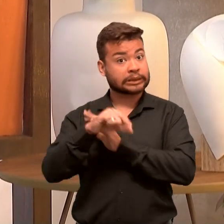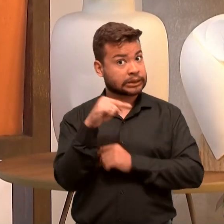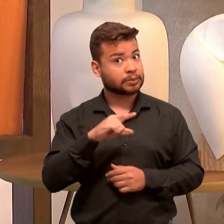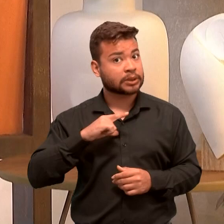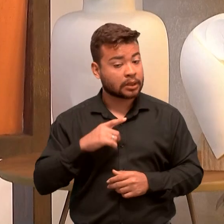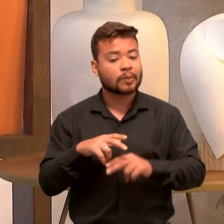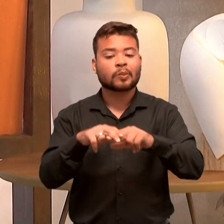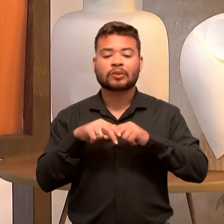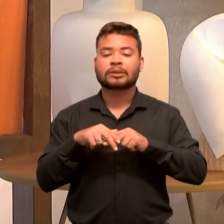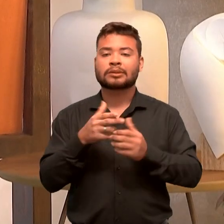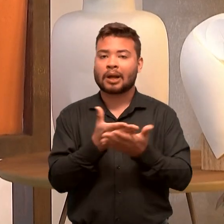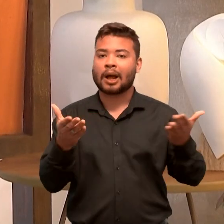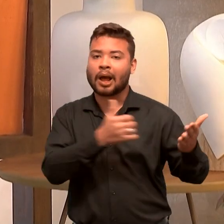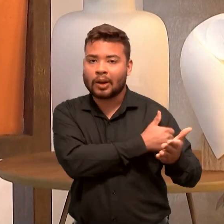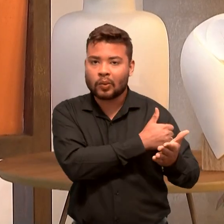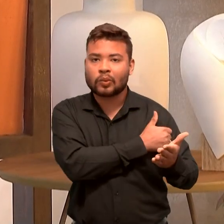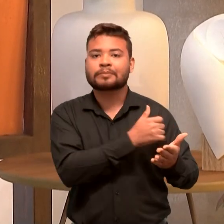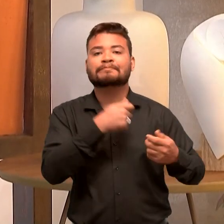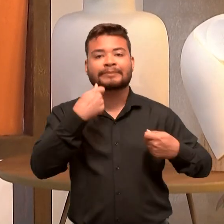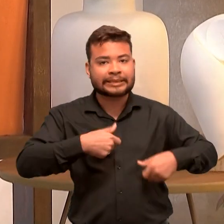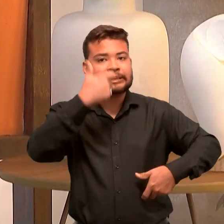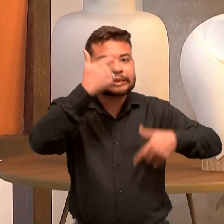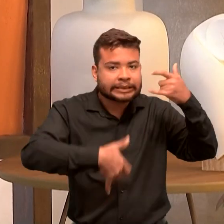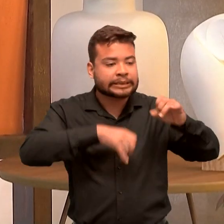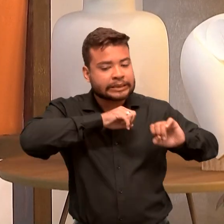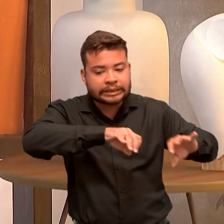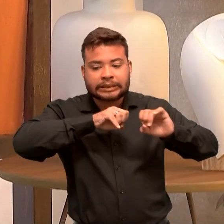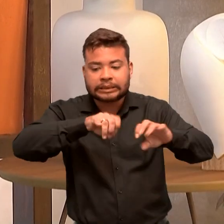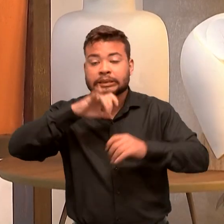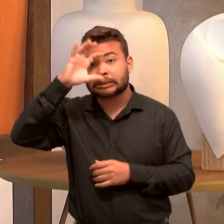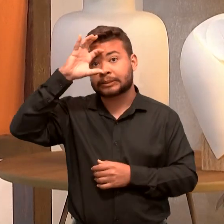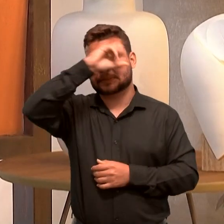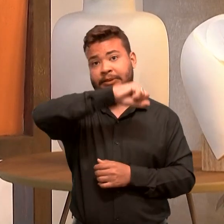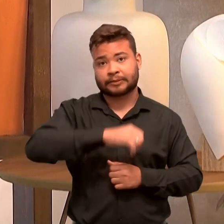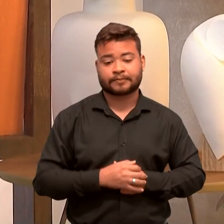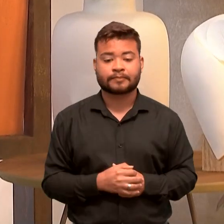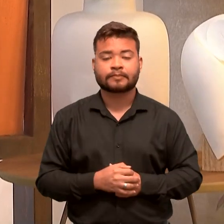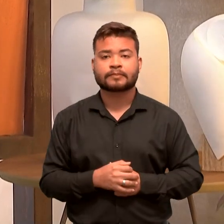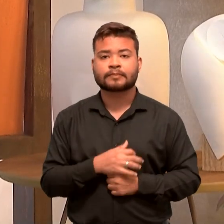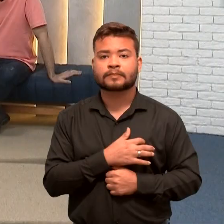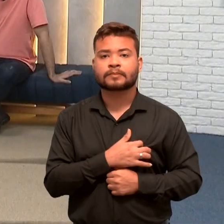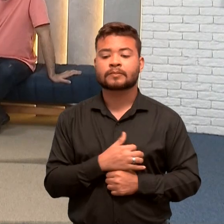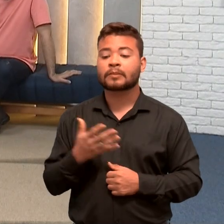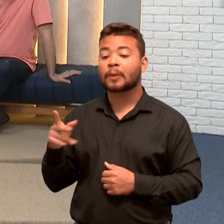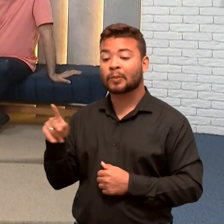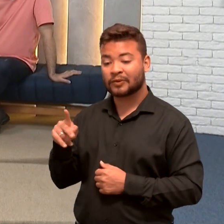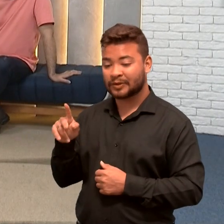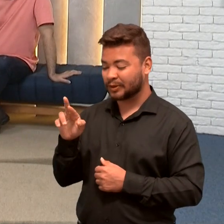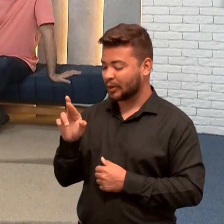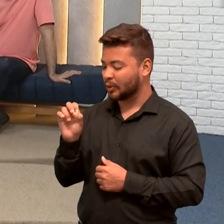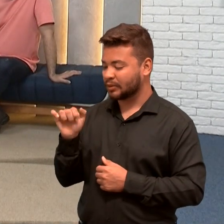com os alunos para mudar um pouco essa dinâmica que está na universidade. Agora com a professora Rosana eu quero